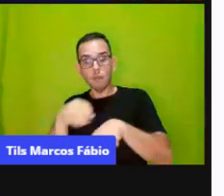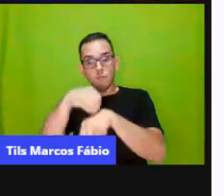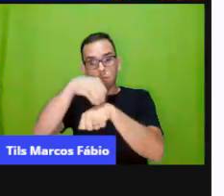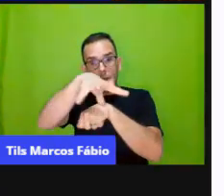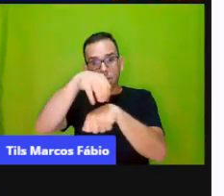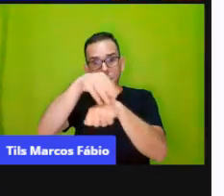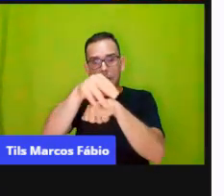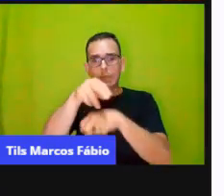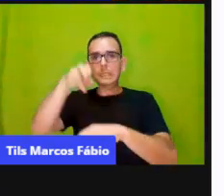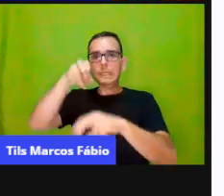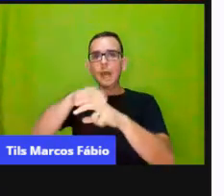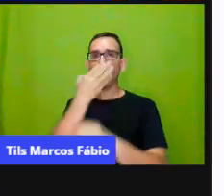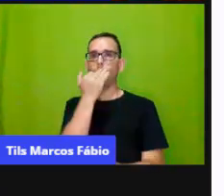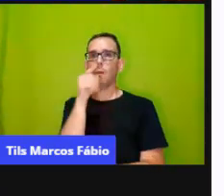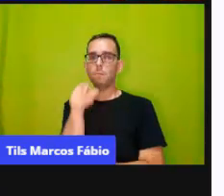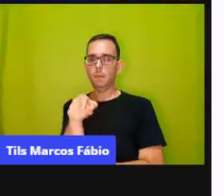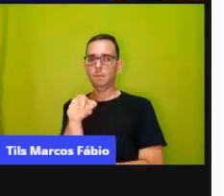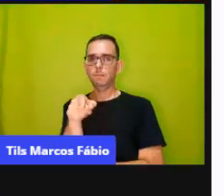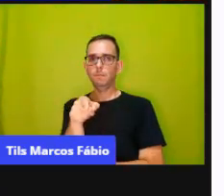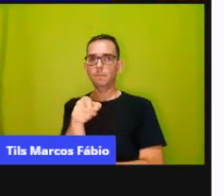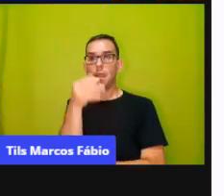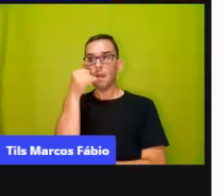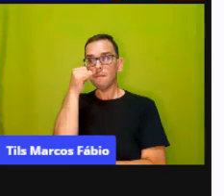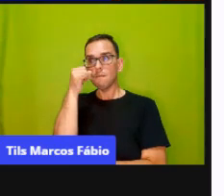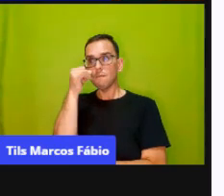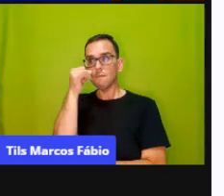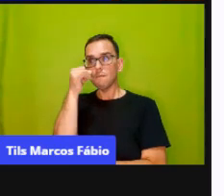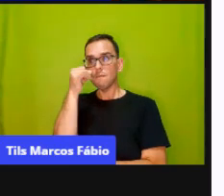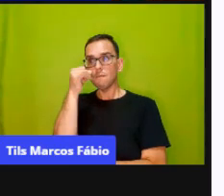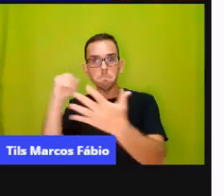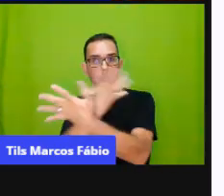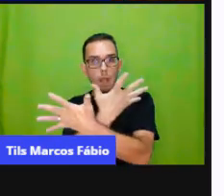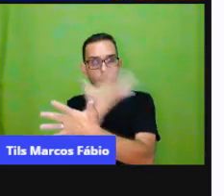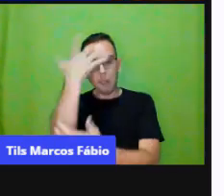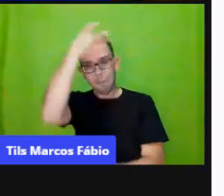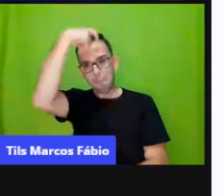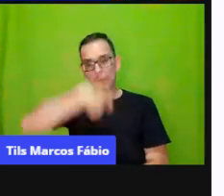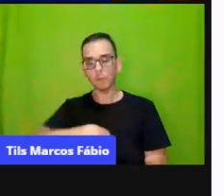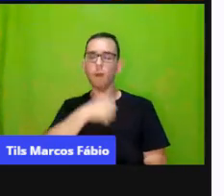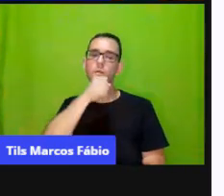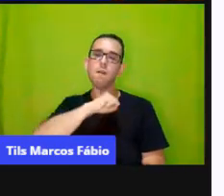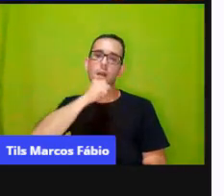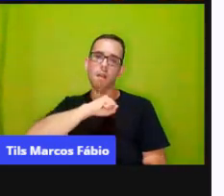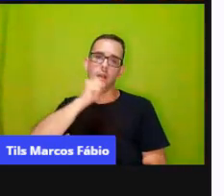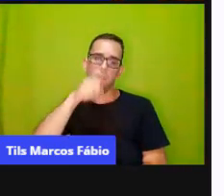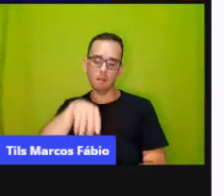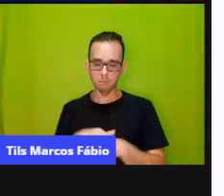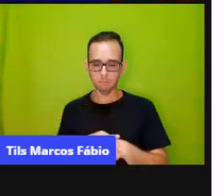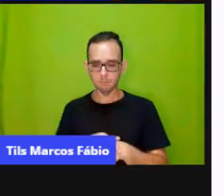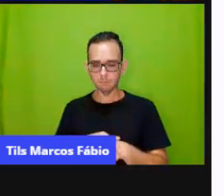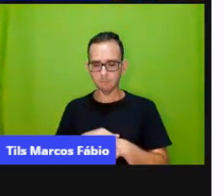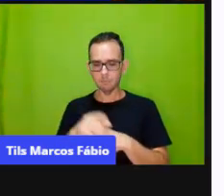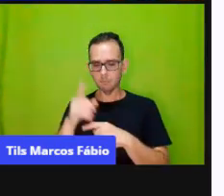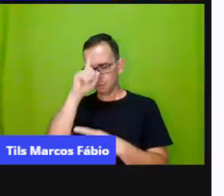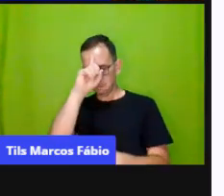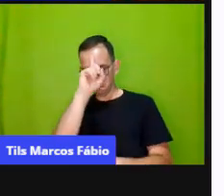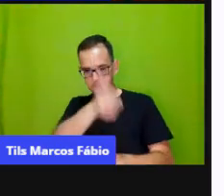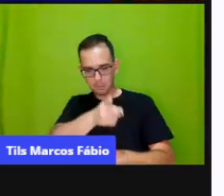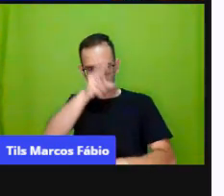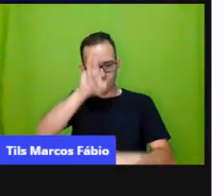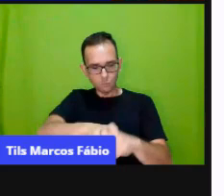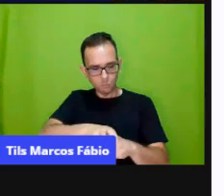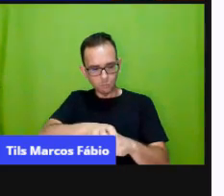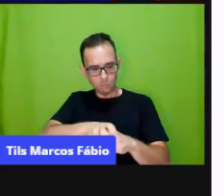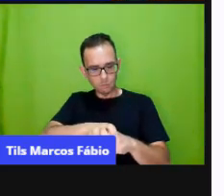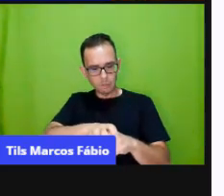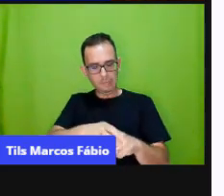comer. E isso evita acidentes com pessoas de idade. Se você ensina um animal ao comando de sentar, você ensina o